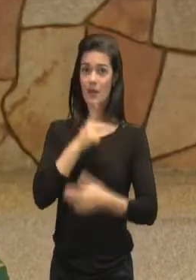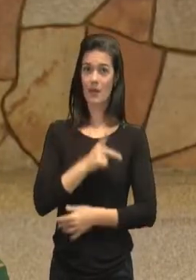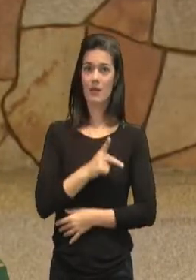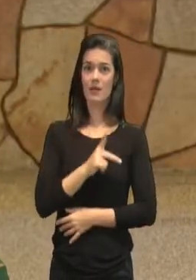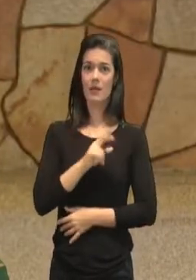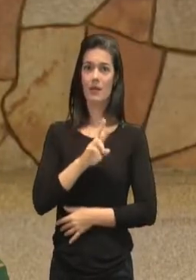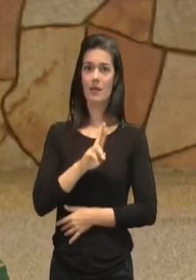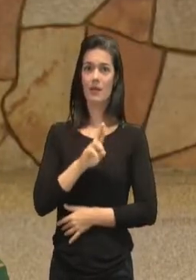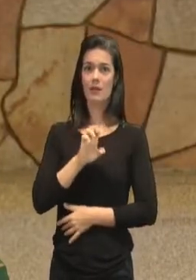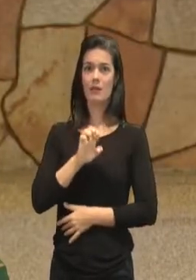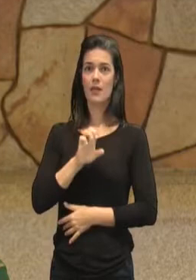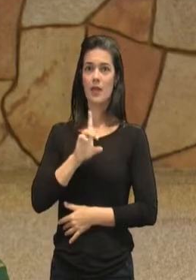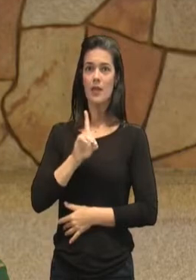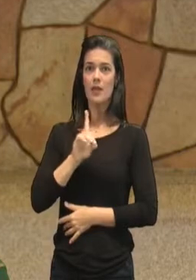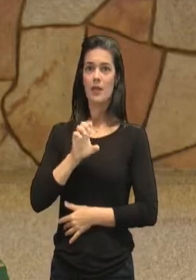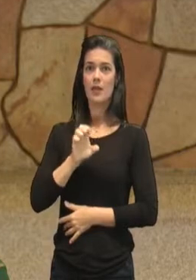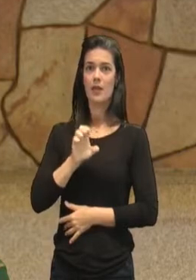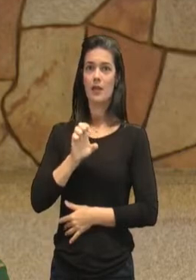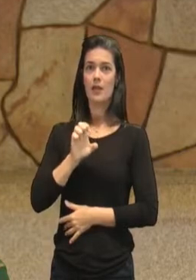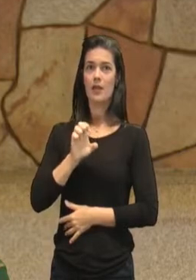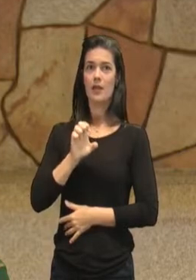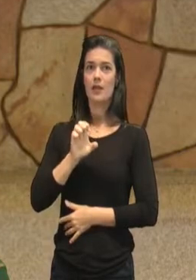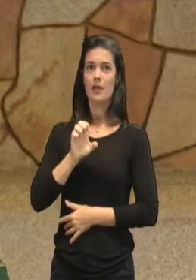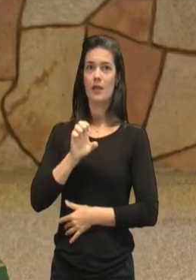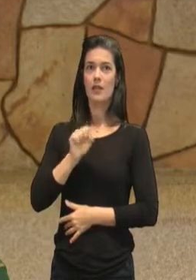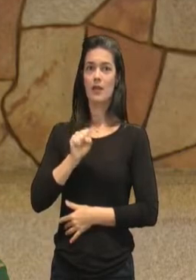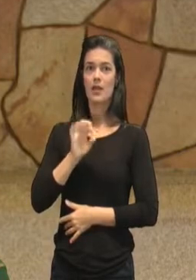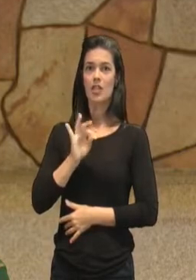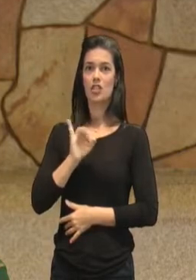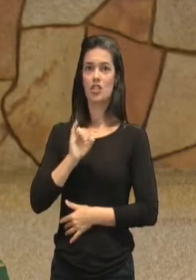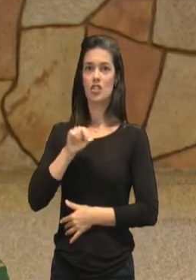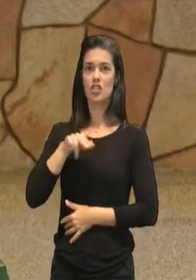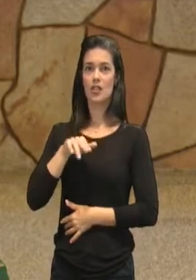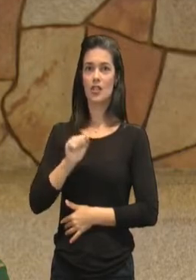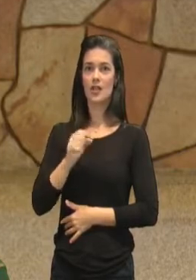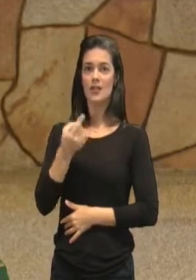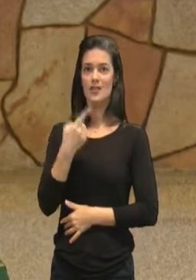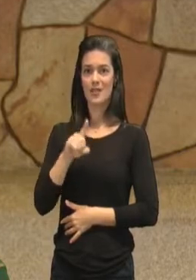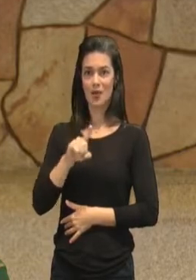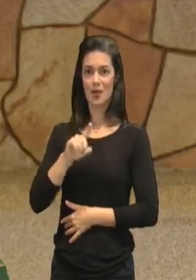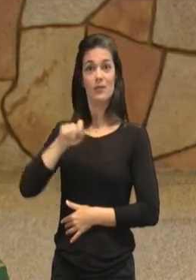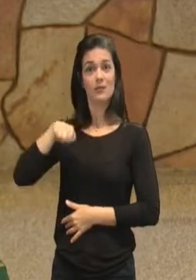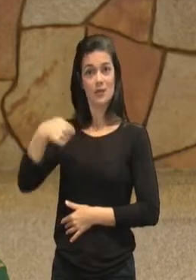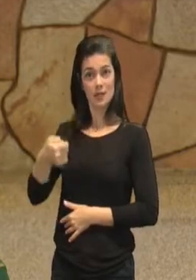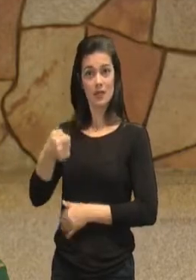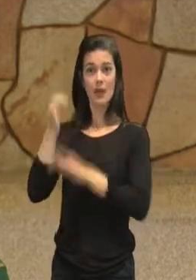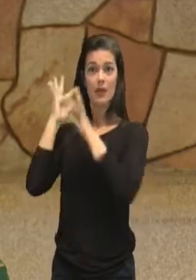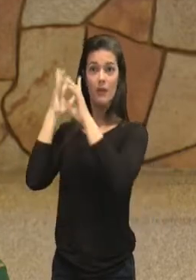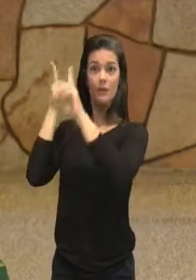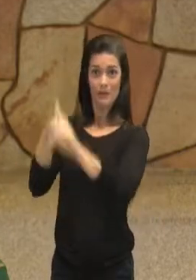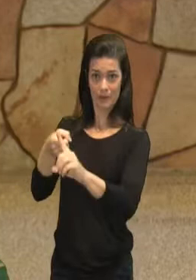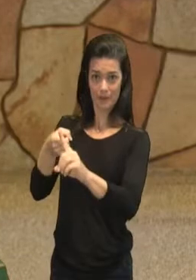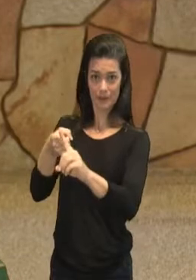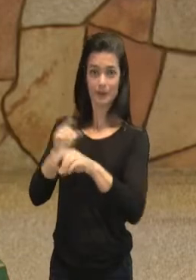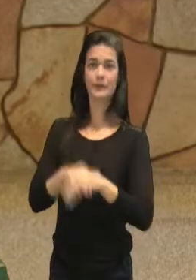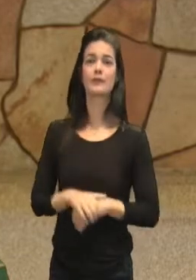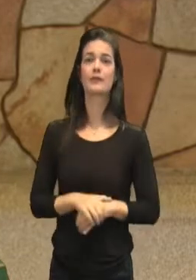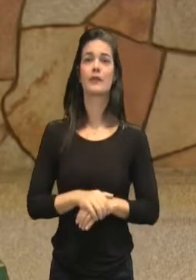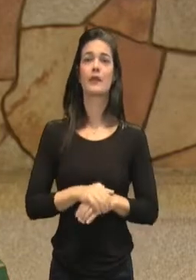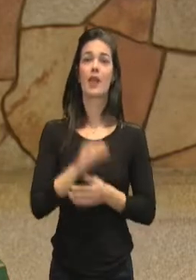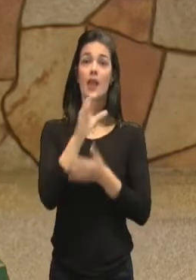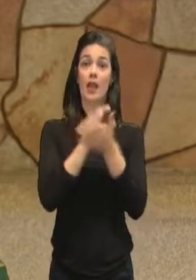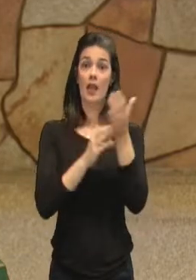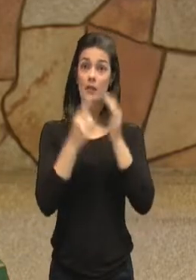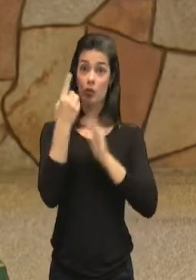aqui da nossa reflexão. Os predestinados. Efésios capítulo 1, nós temos no